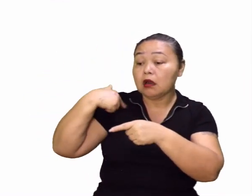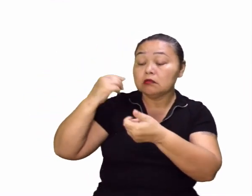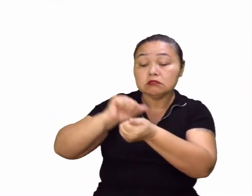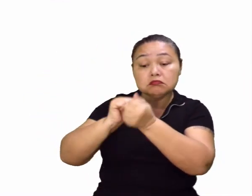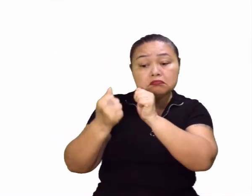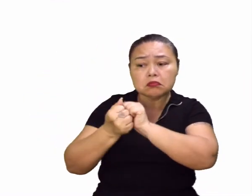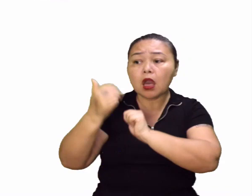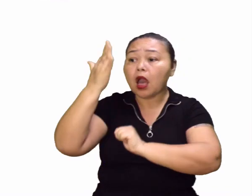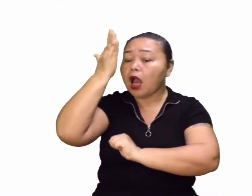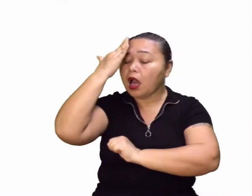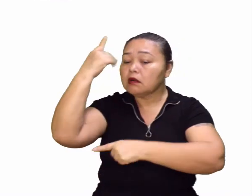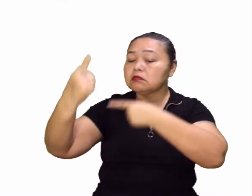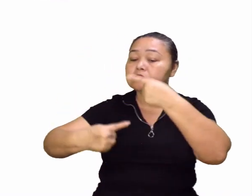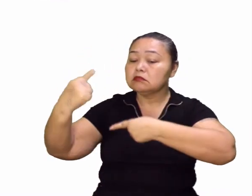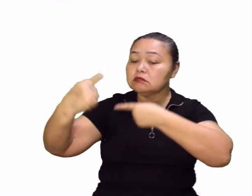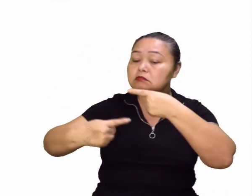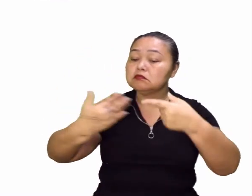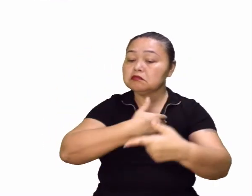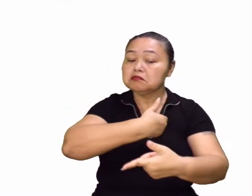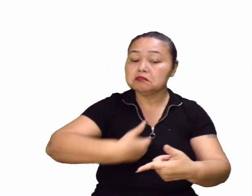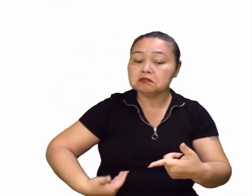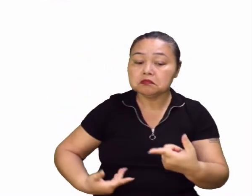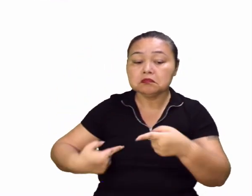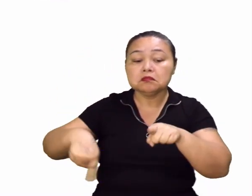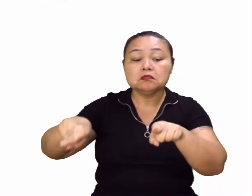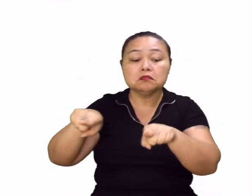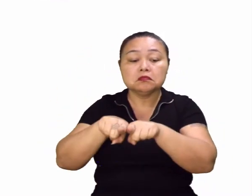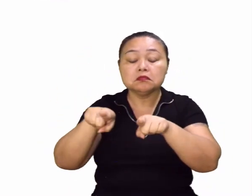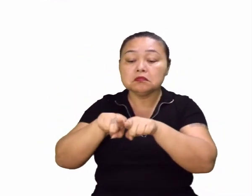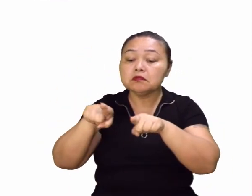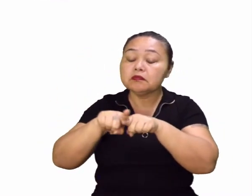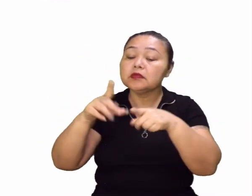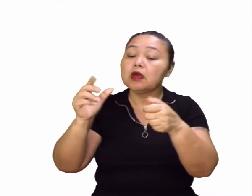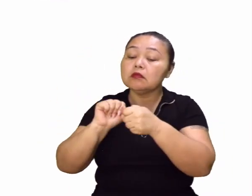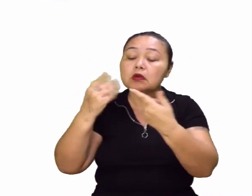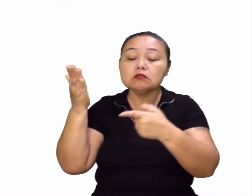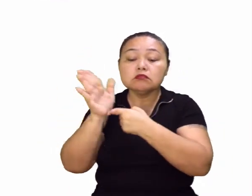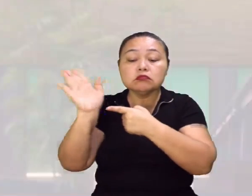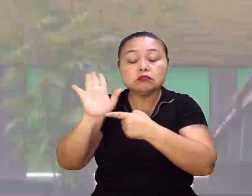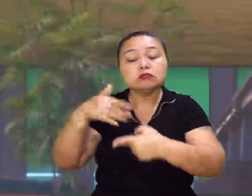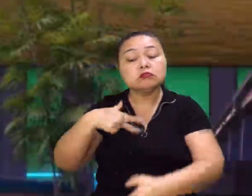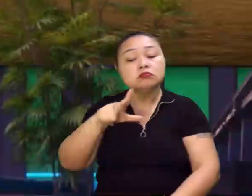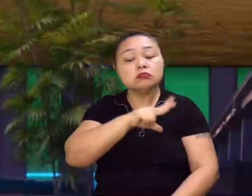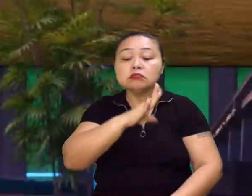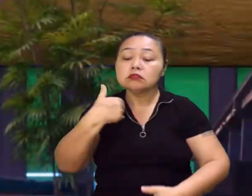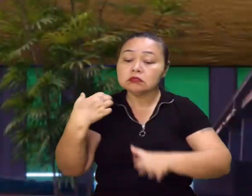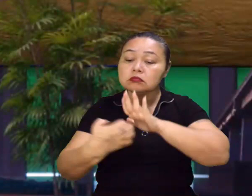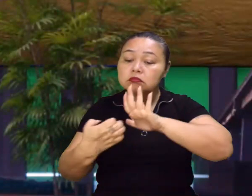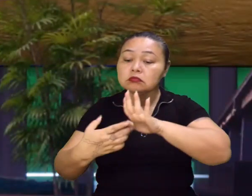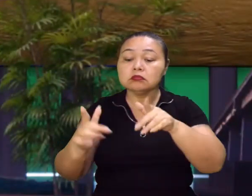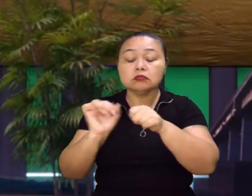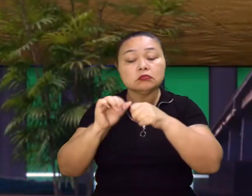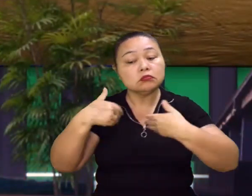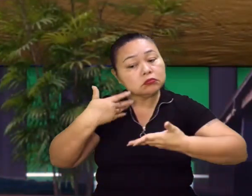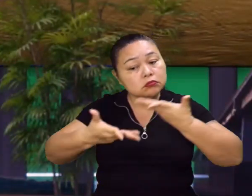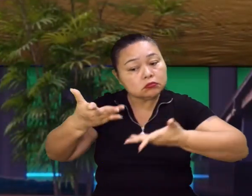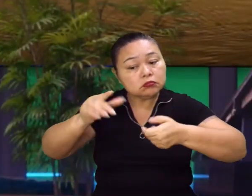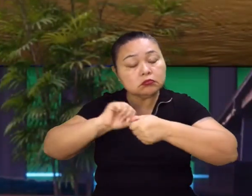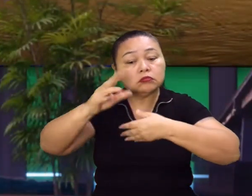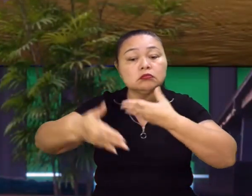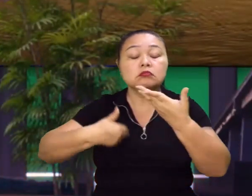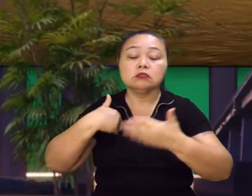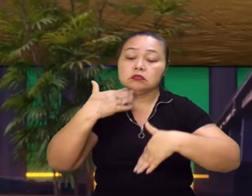produtos da iniciativa privada. Então, a cartografia é muito importante aí até mesmo para o